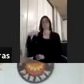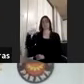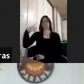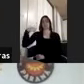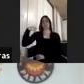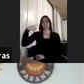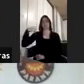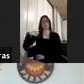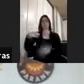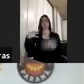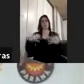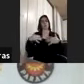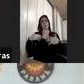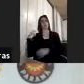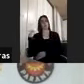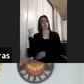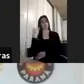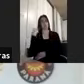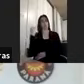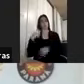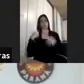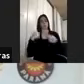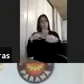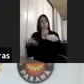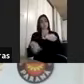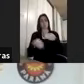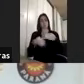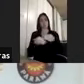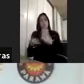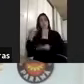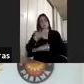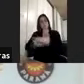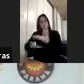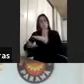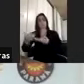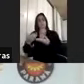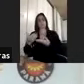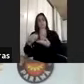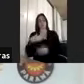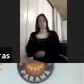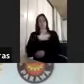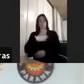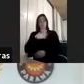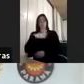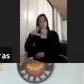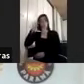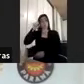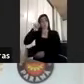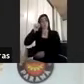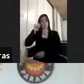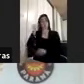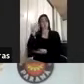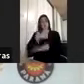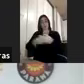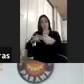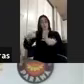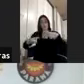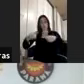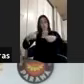extremamente importante. É bom nós ouvirmos, né, a fala, o discurso, não só nossa, não só